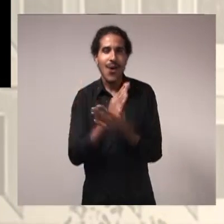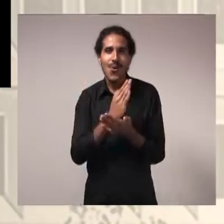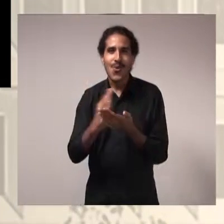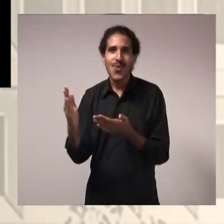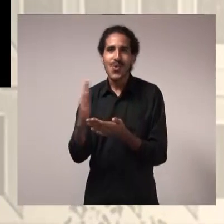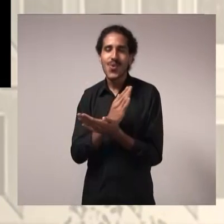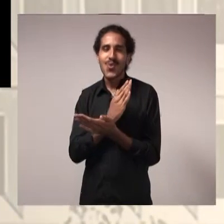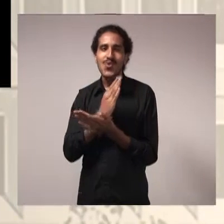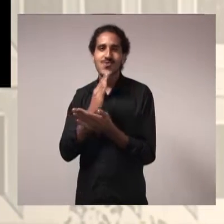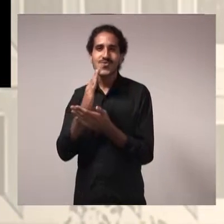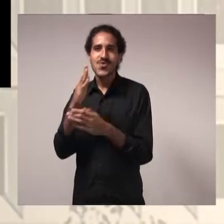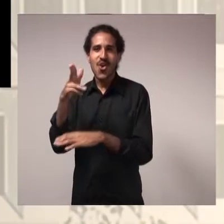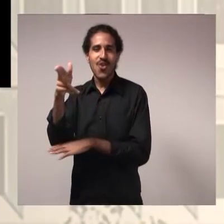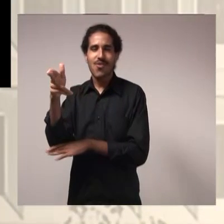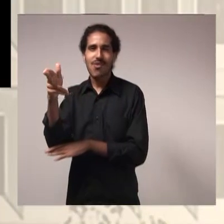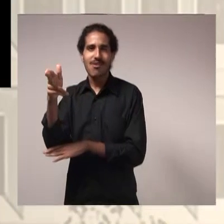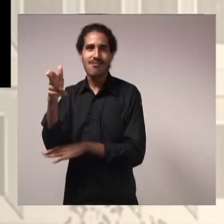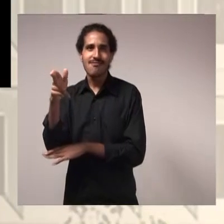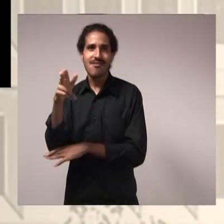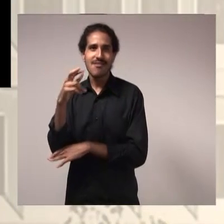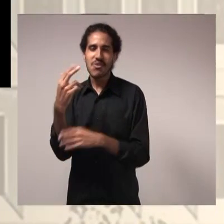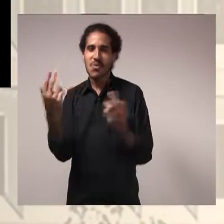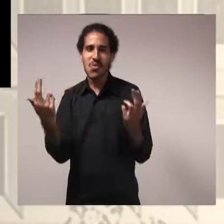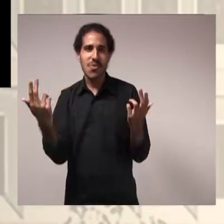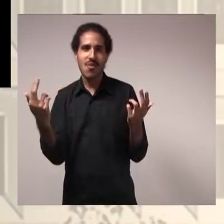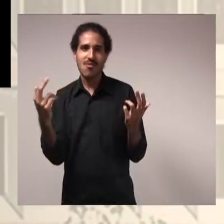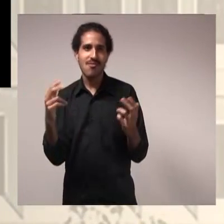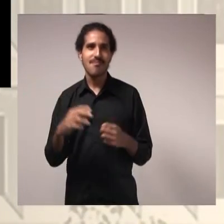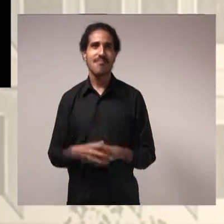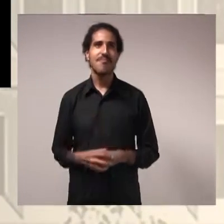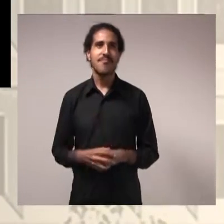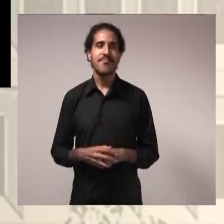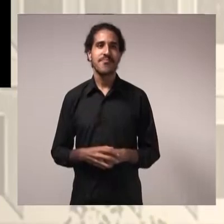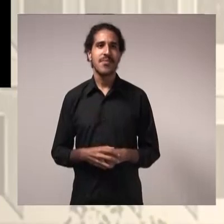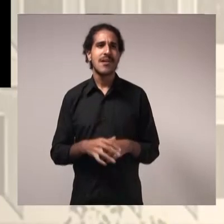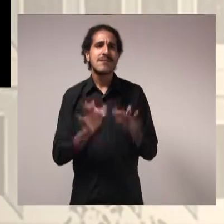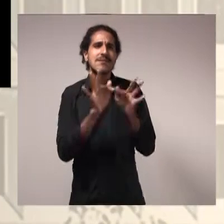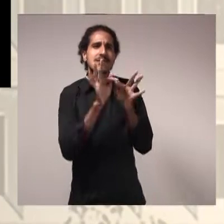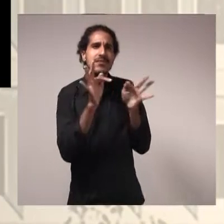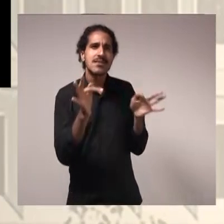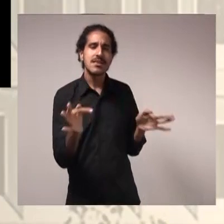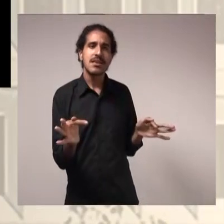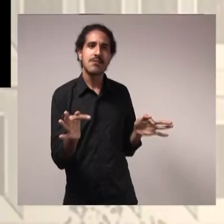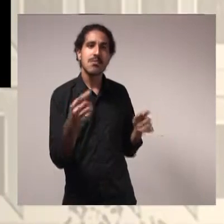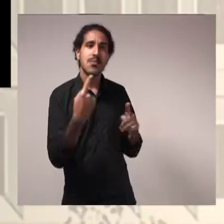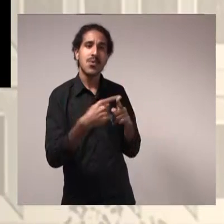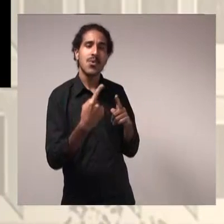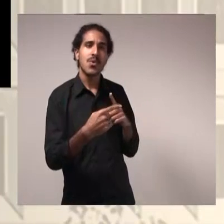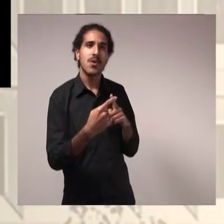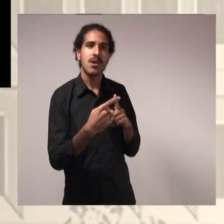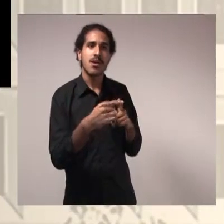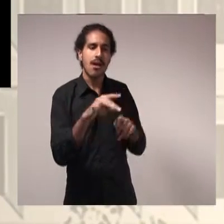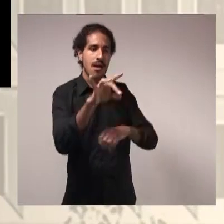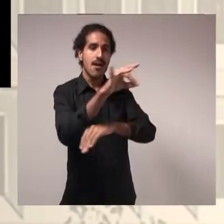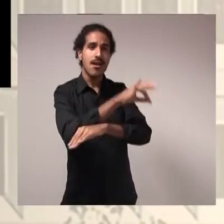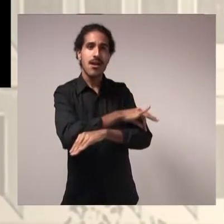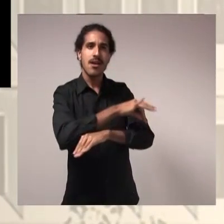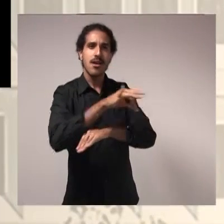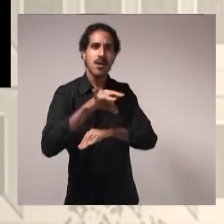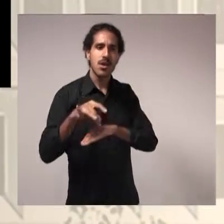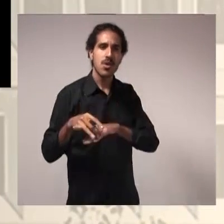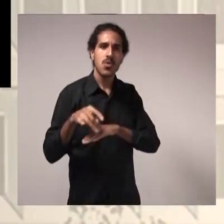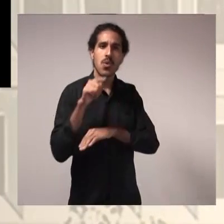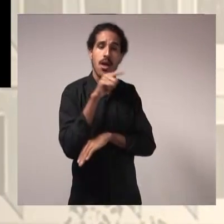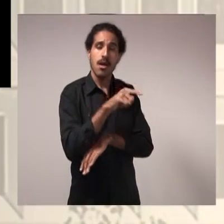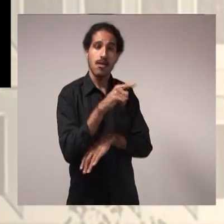aqui do nosso lado ocidental, né? Essa simplicidade é refletida na arquitetura que ele